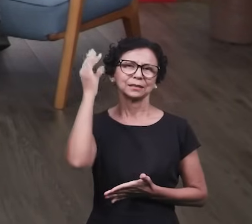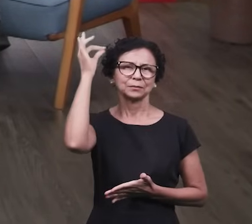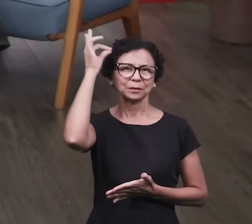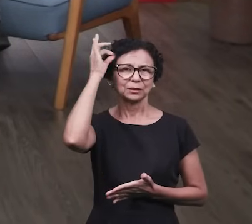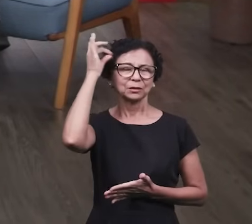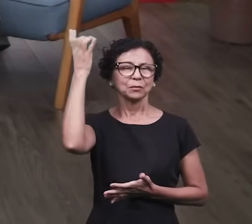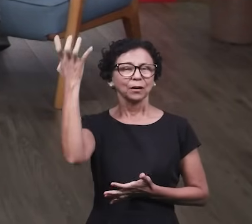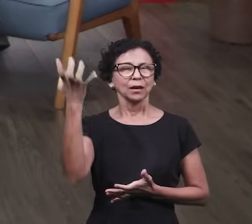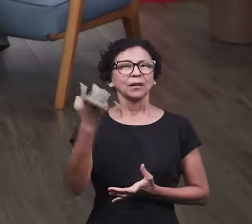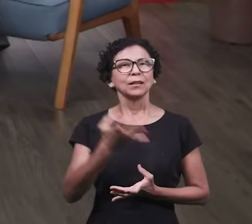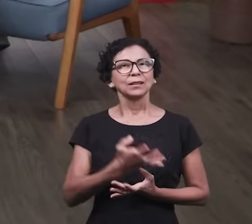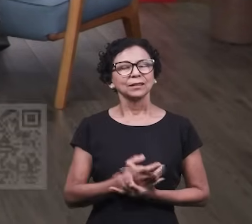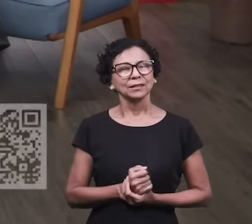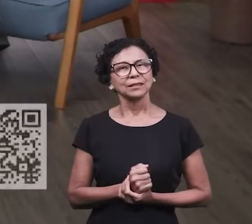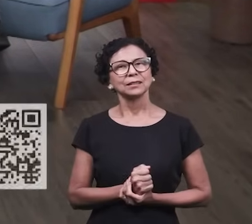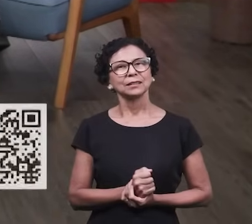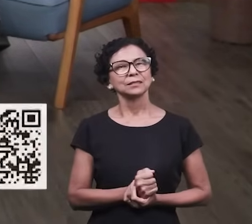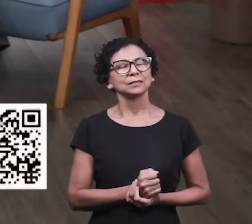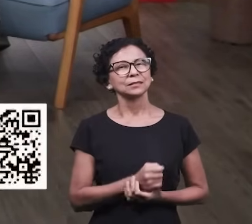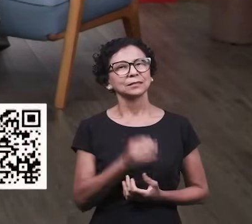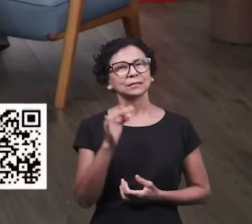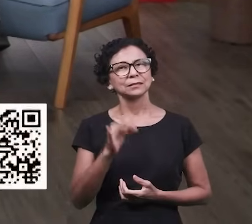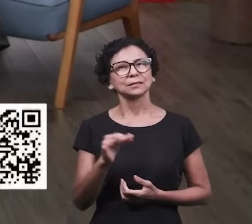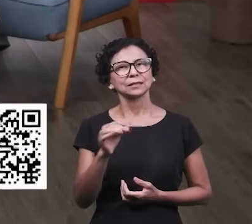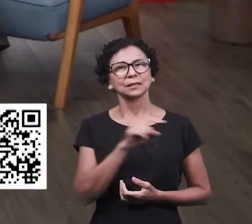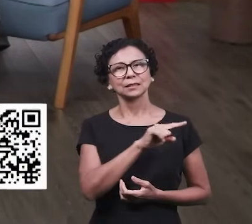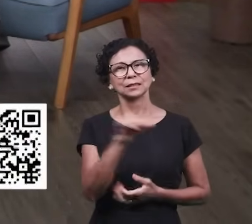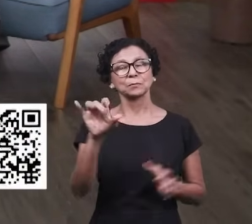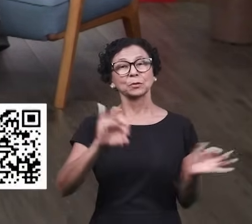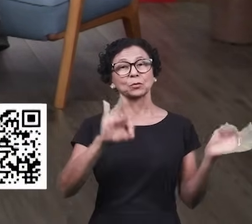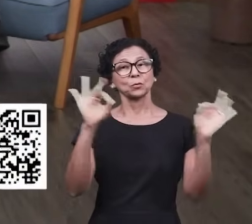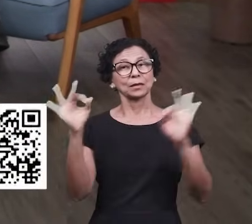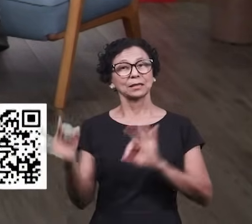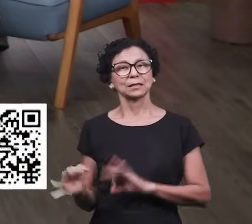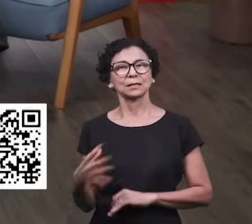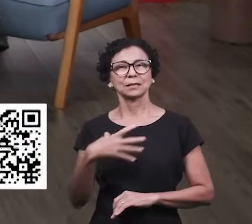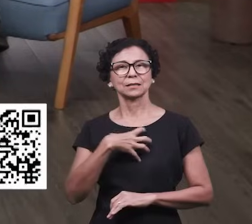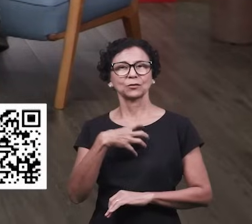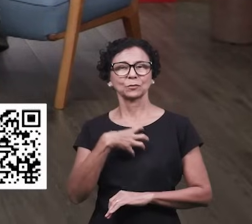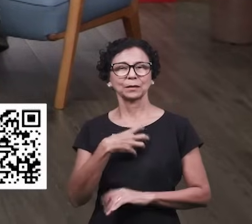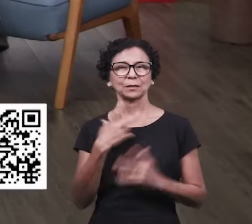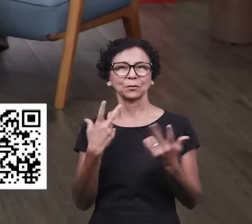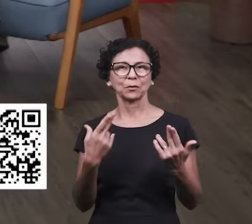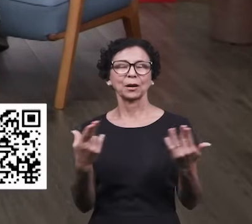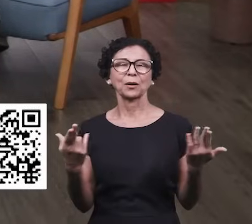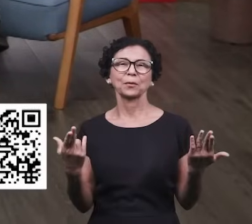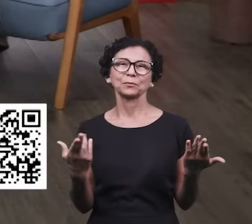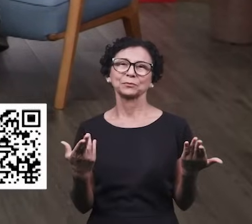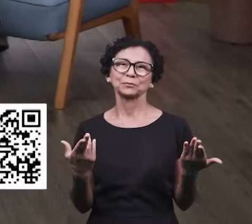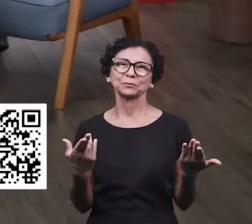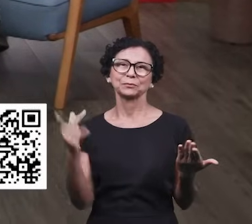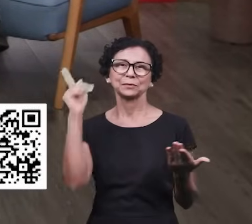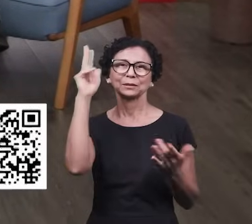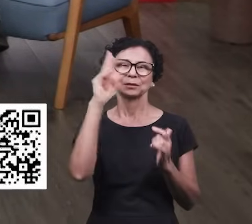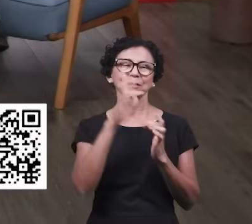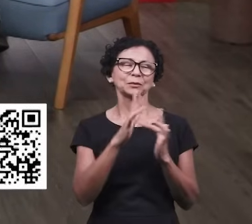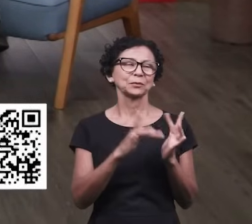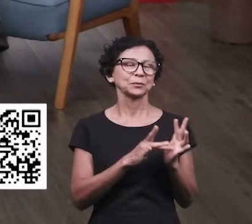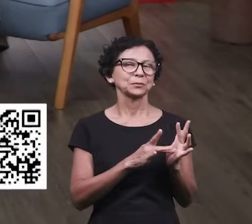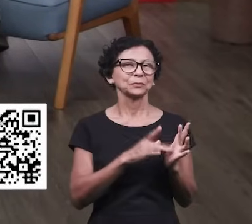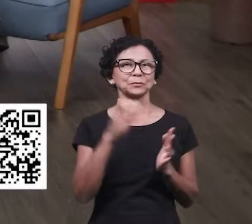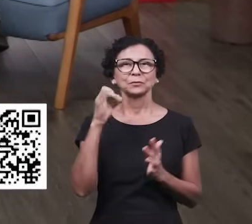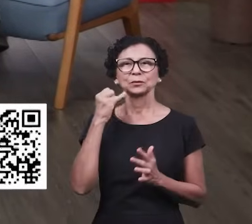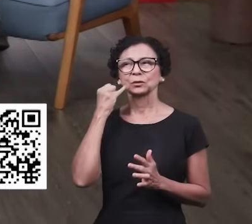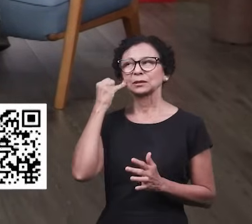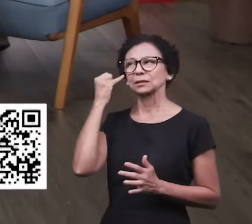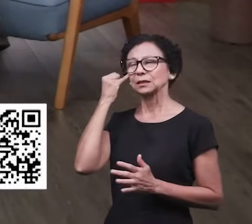liberdade. Glória a E eu Deus. tenho certeza que os irmãos que assistem, Glória a que Jesus. participam conosco também Glórias a Deus. têm esse sentimento. Pai do Senhor Daniel, Pai do Senhor Sérgio. Pai